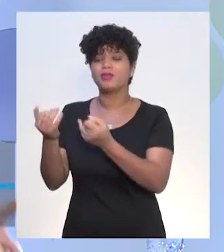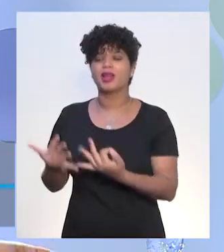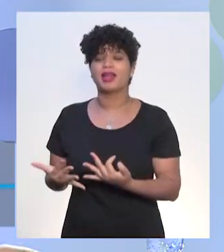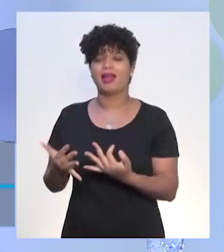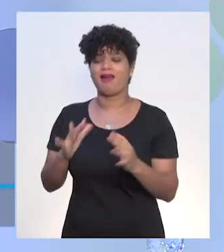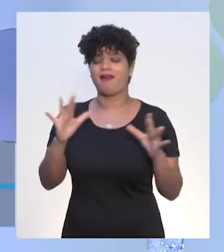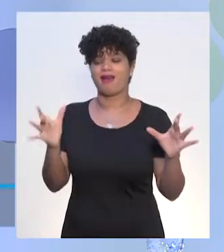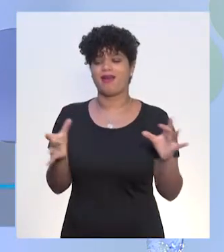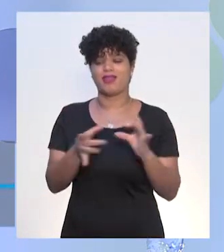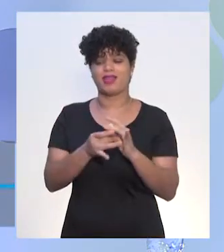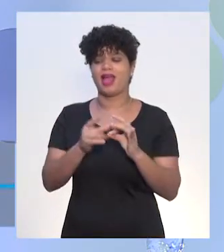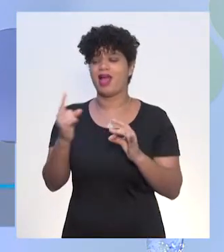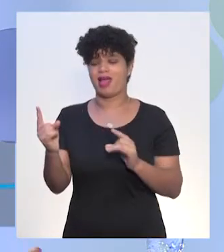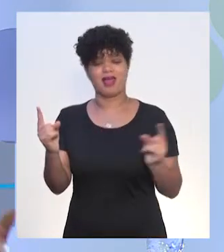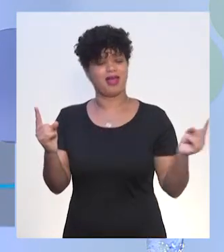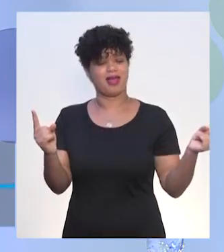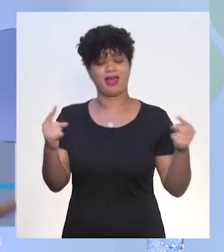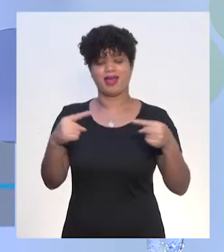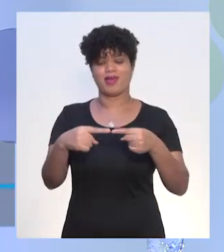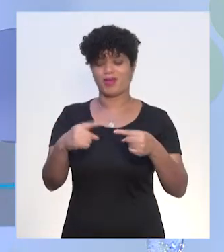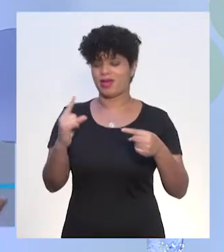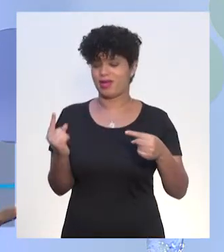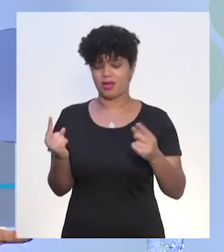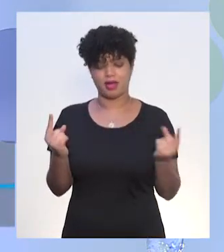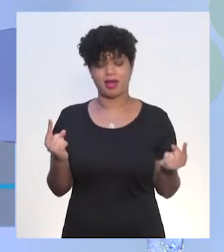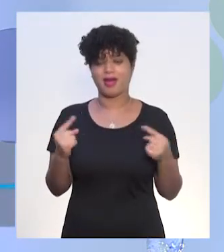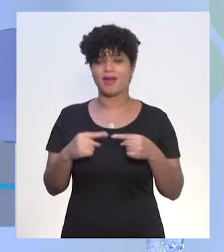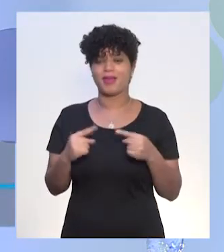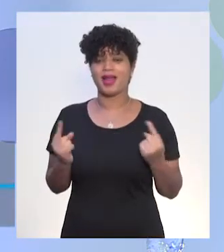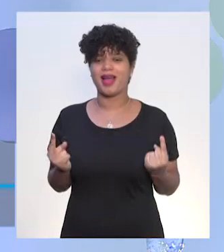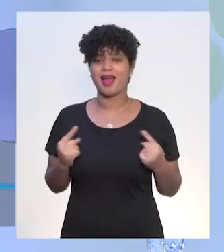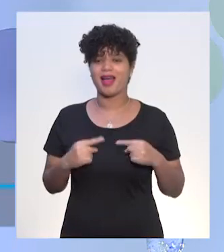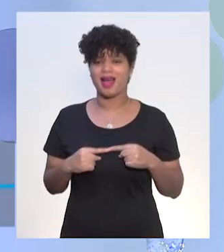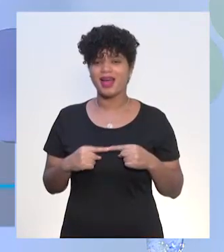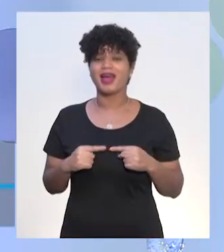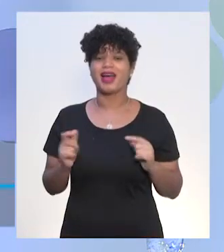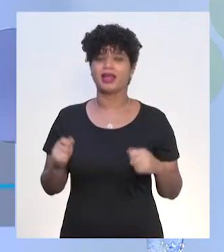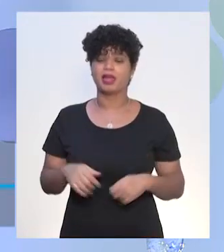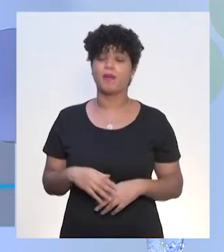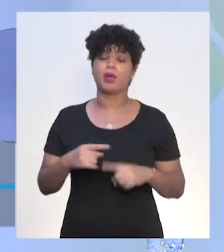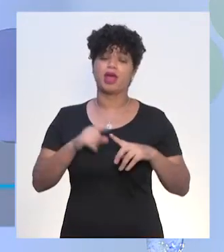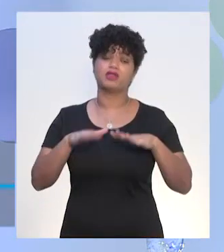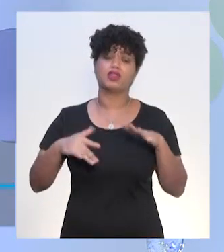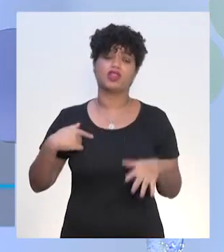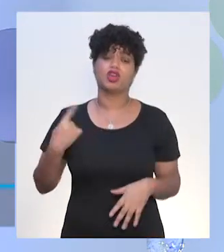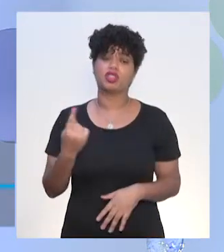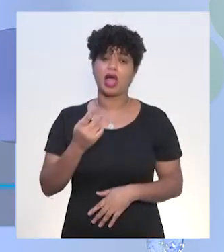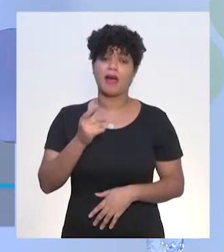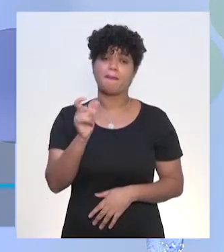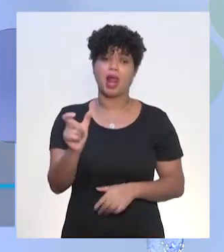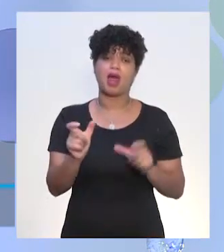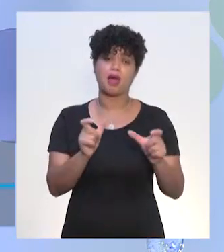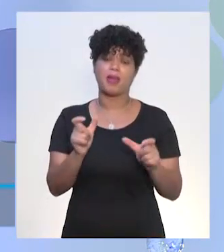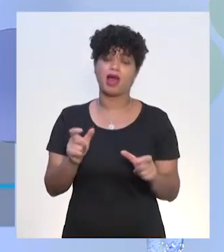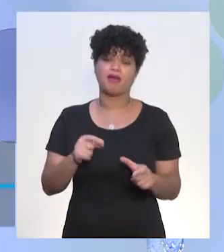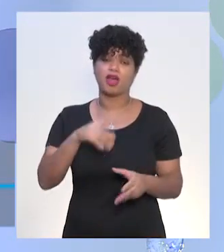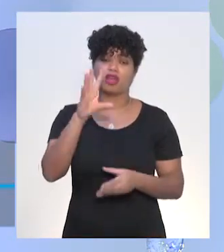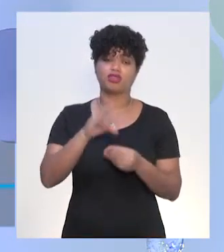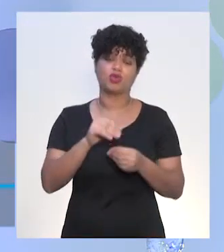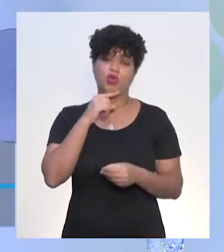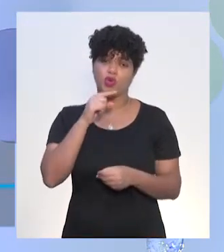e muitas outras competências socioemocionais e a gente não consegue dizer em poucas palavras o que elas são então fica aí a